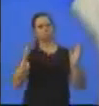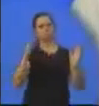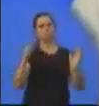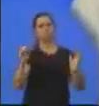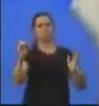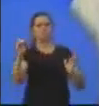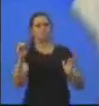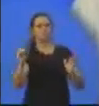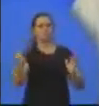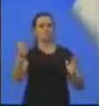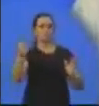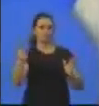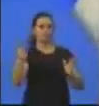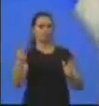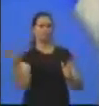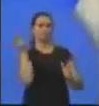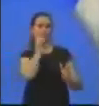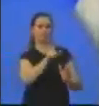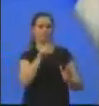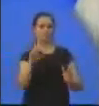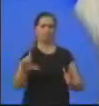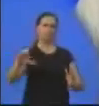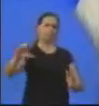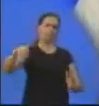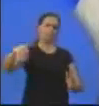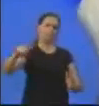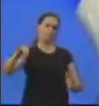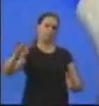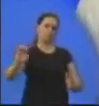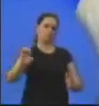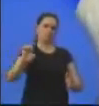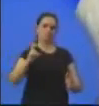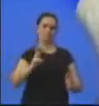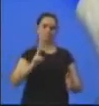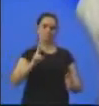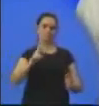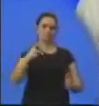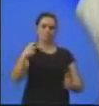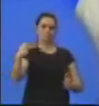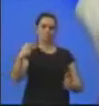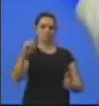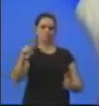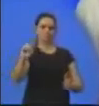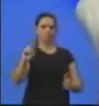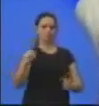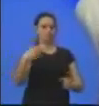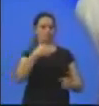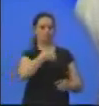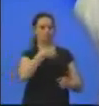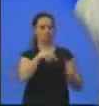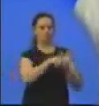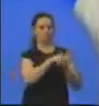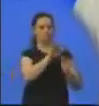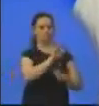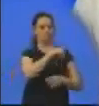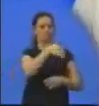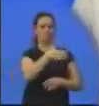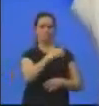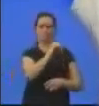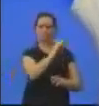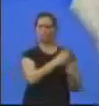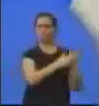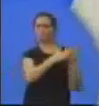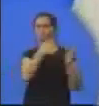de zero. Para efeito de limite, ele vai ser igual a zero. Então, o limite é o comportamento da função. Para onde ela está